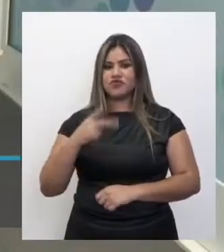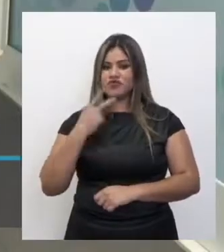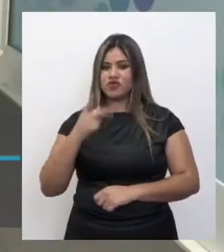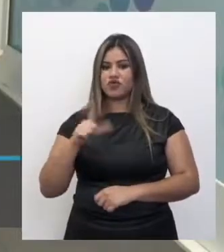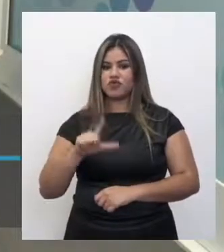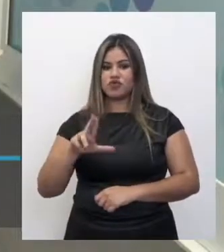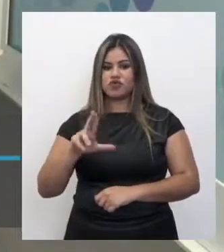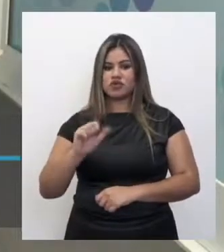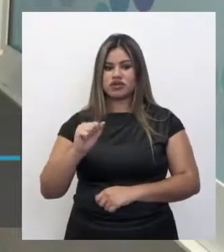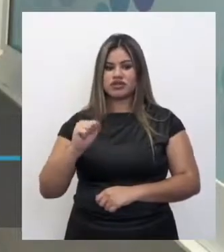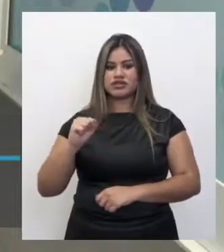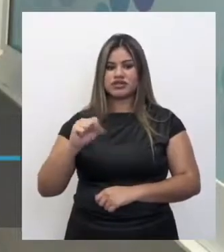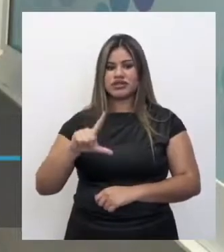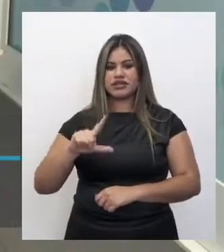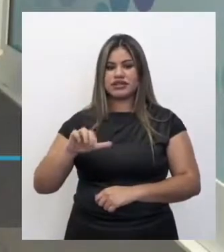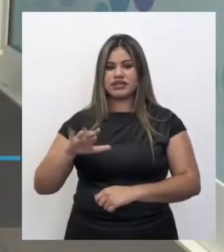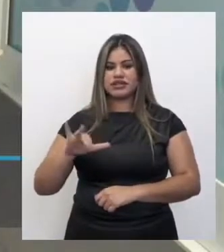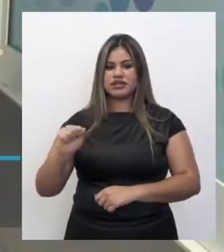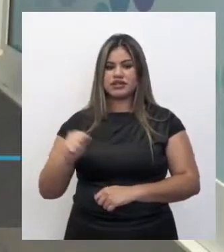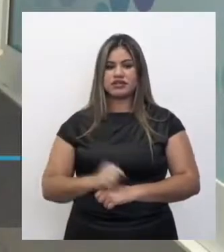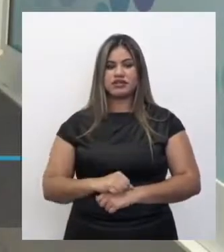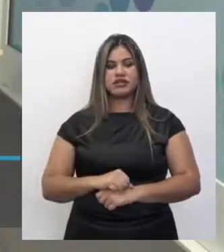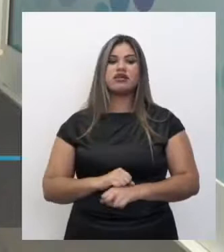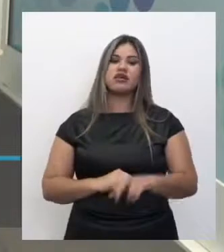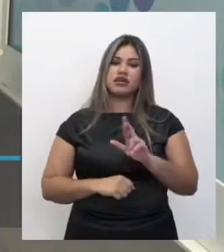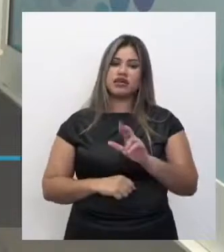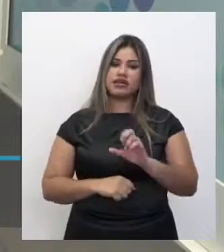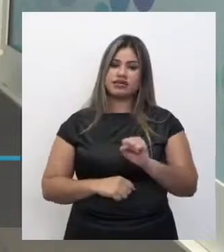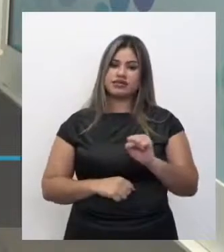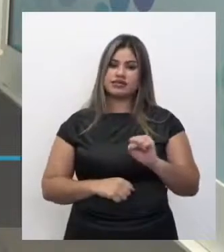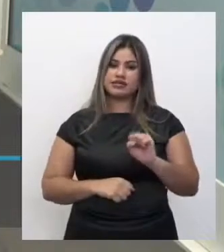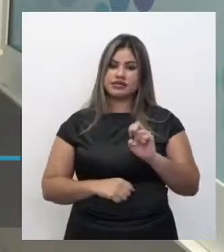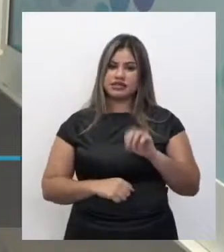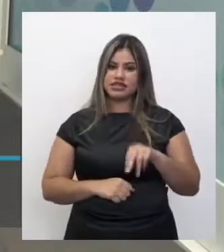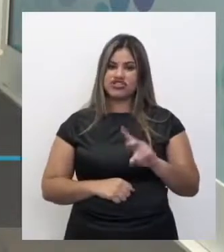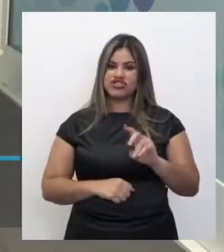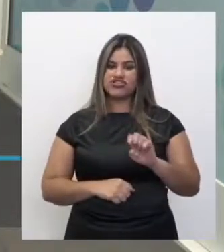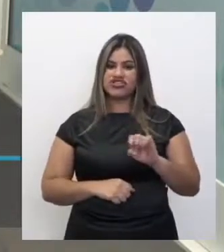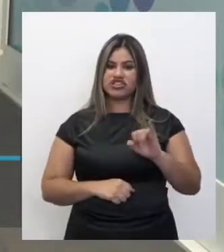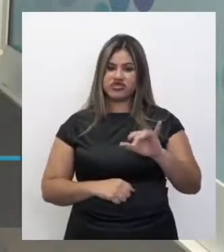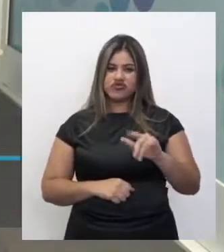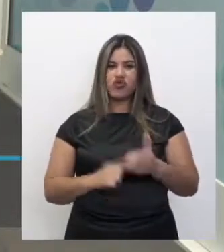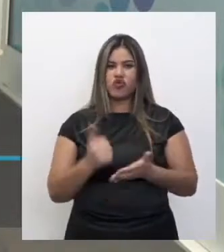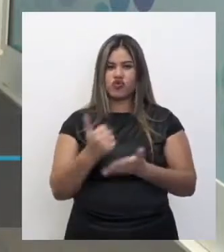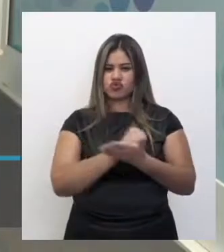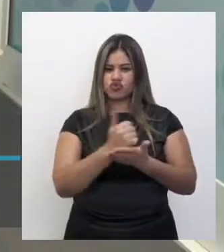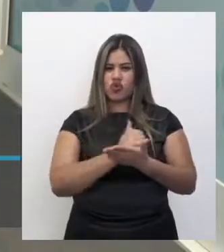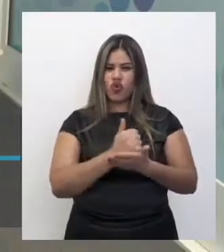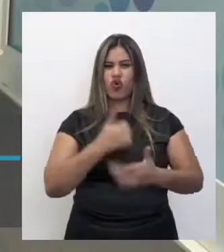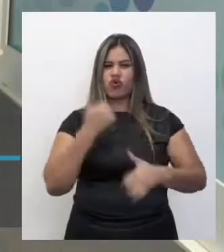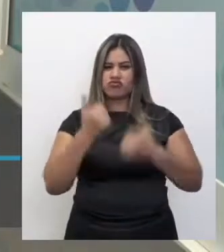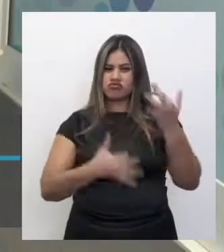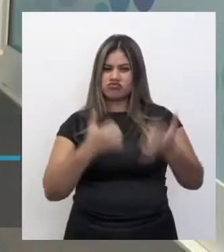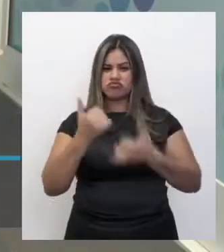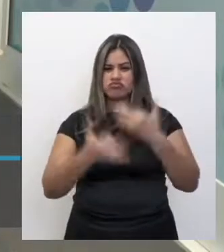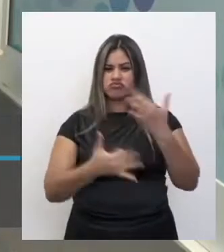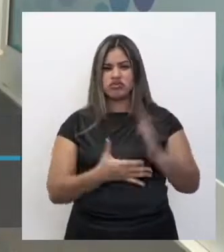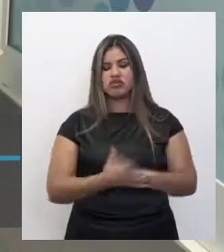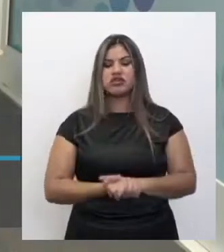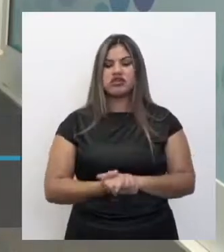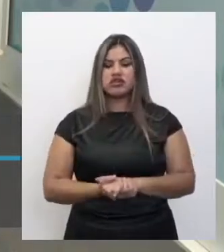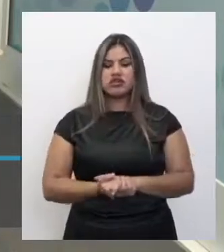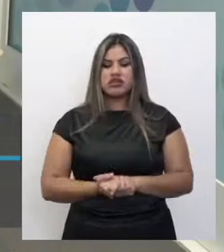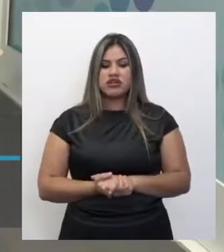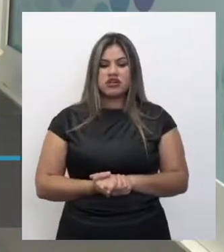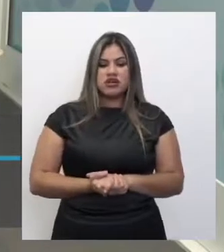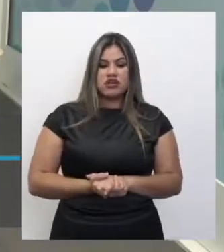o quê? Tem gente aqui falando do Resident Evil, ele joga, né? Ele fala de jogos e tal, muito